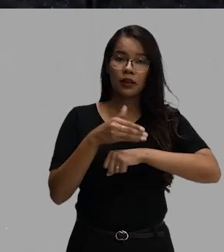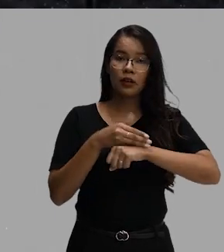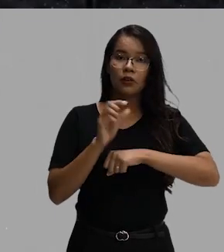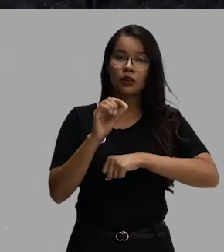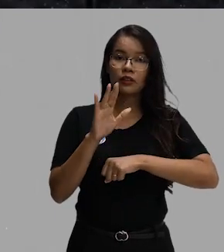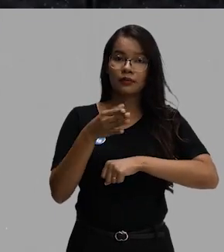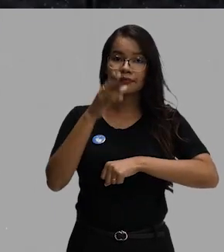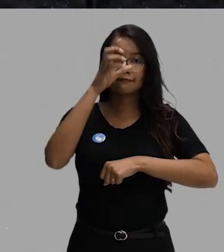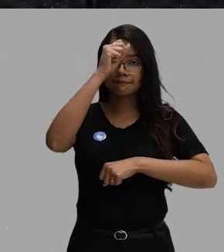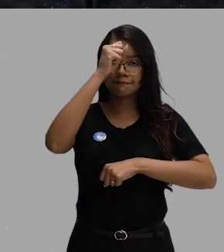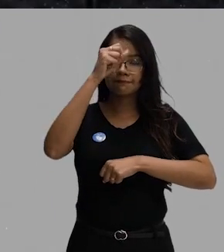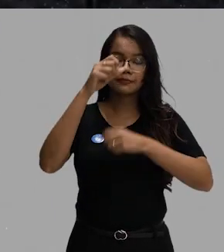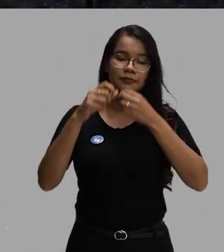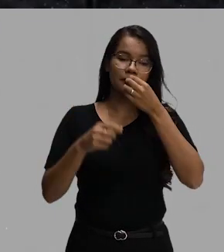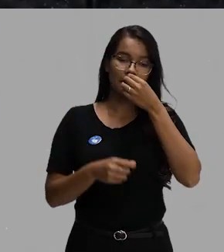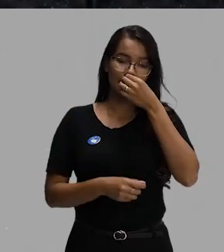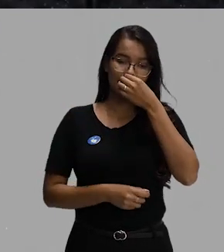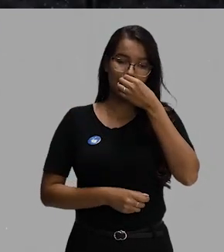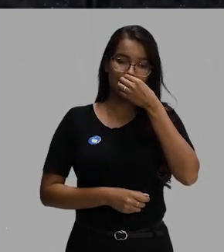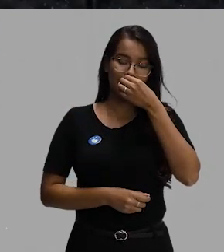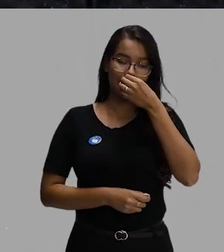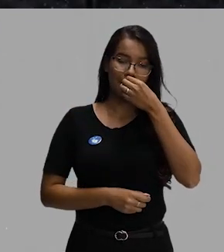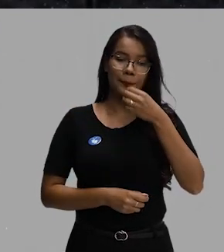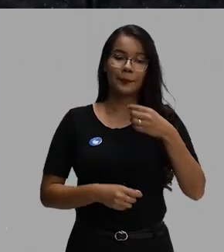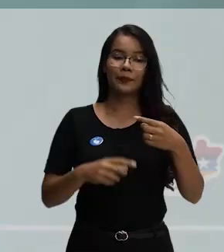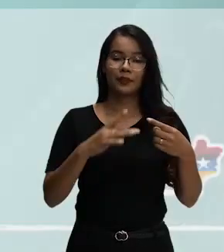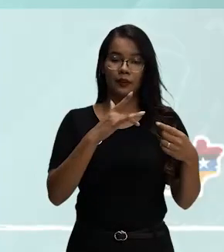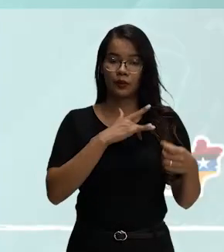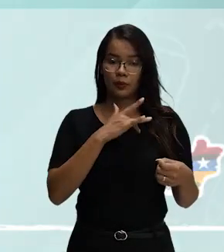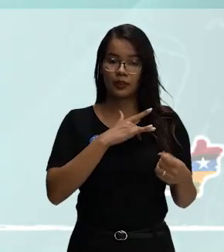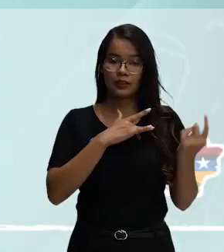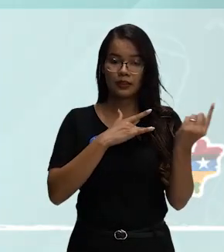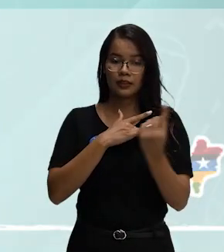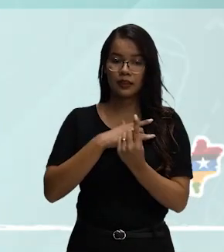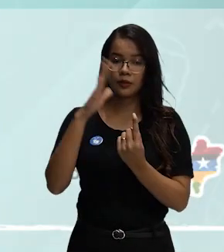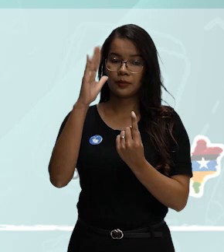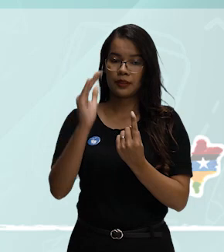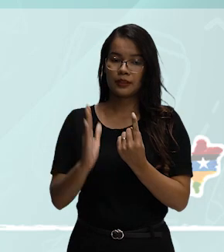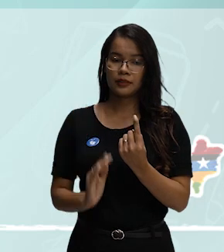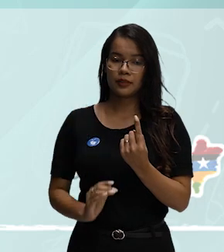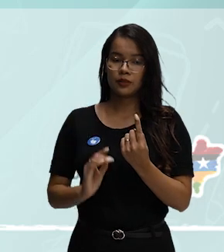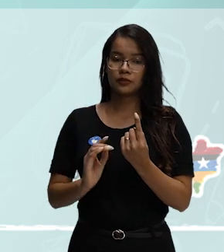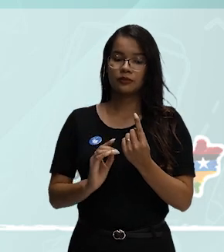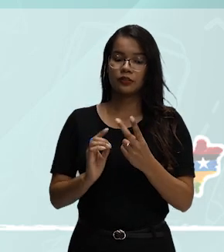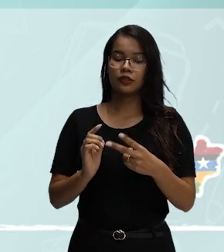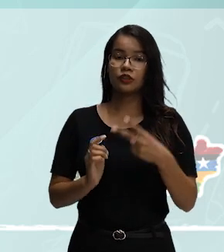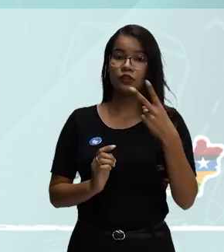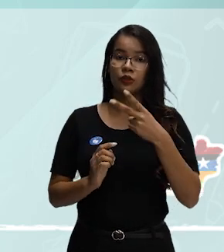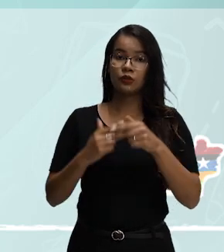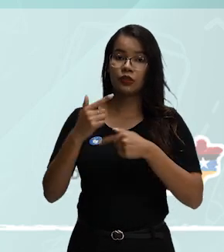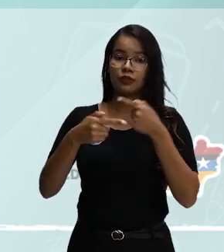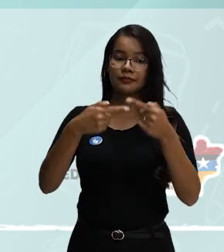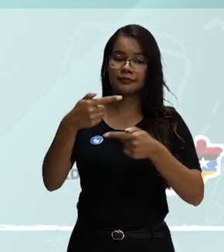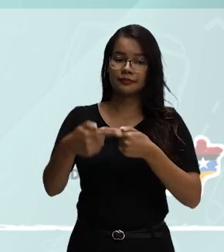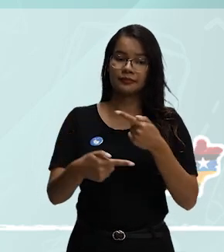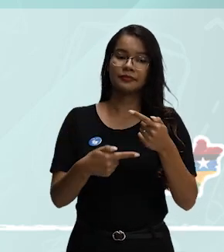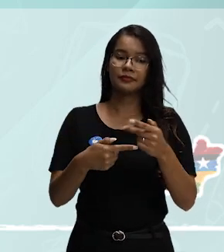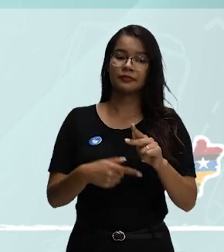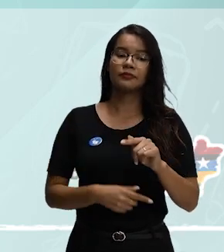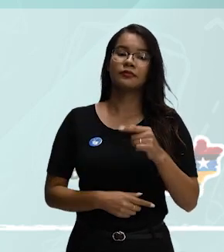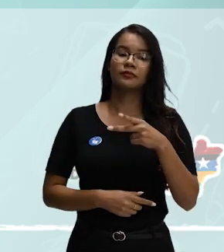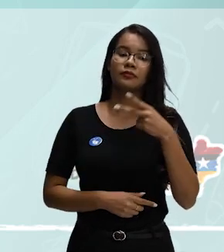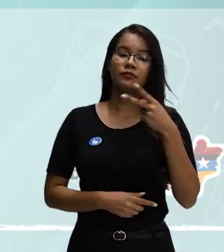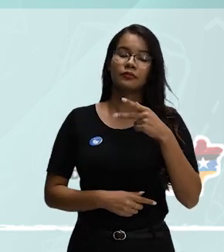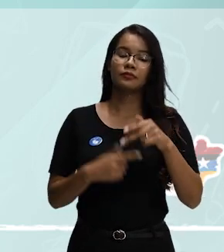aprendendo? Aqui, ó, romantismo no Brasil, segunda geração, a segunda geração